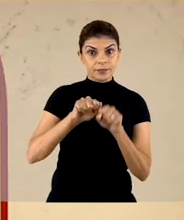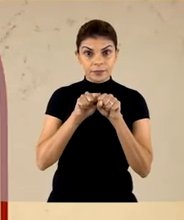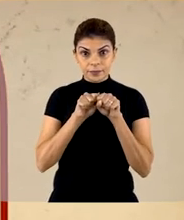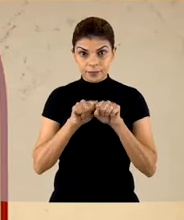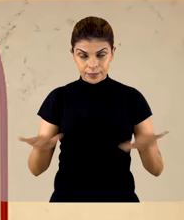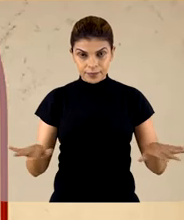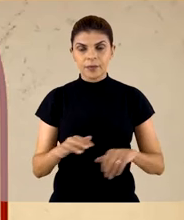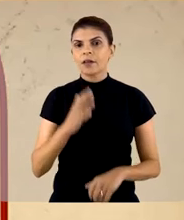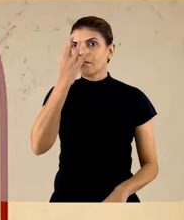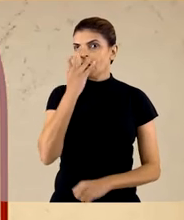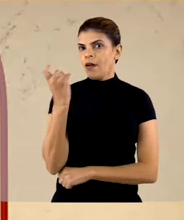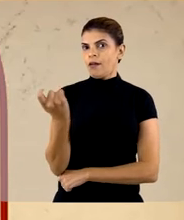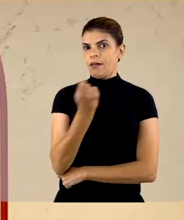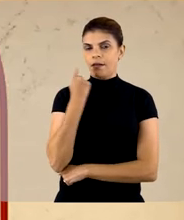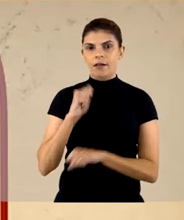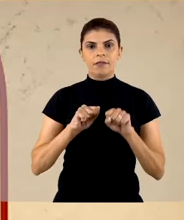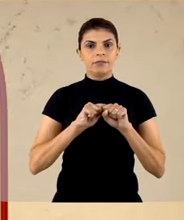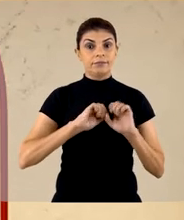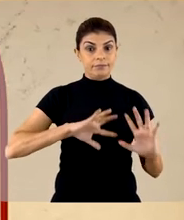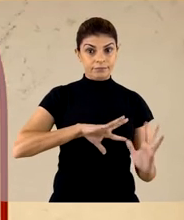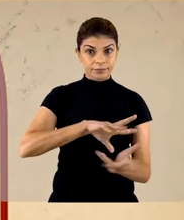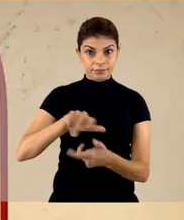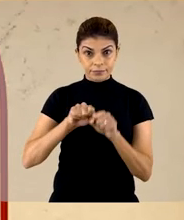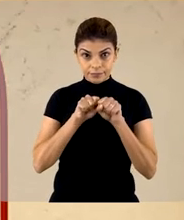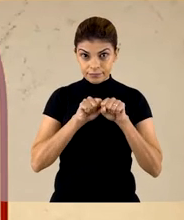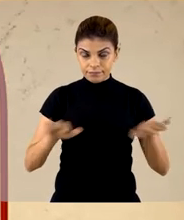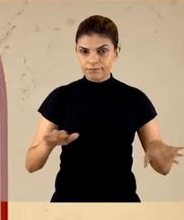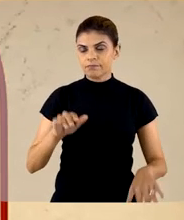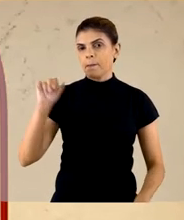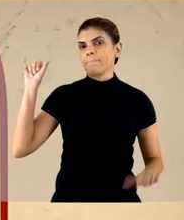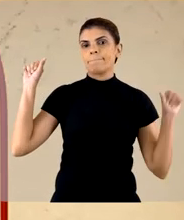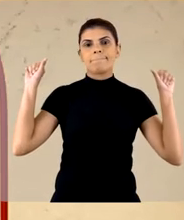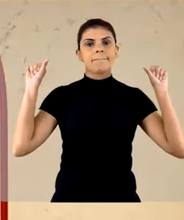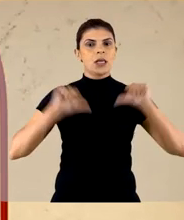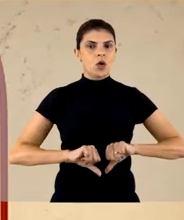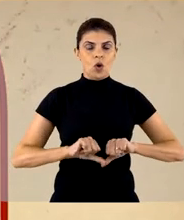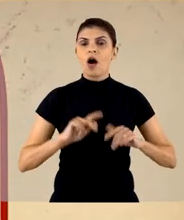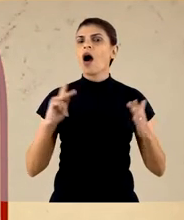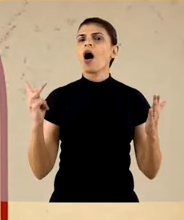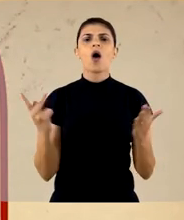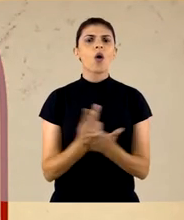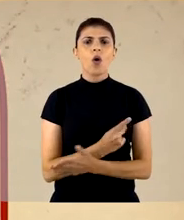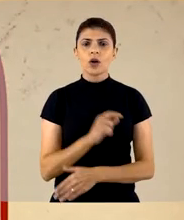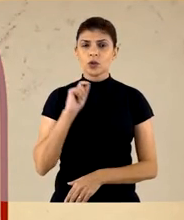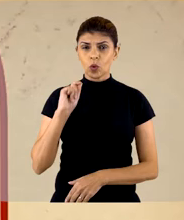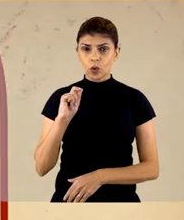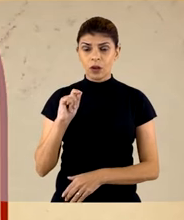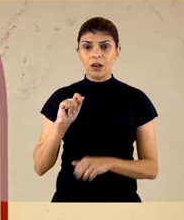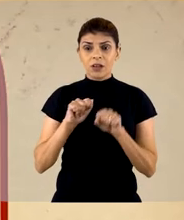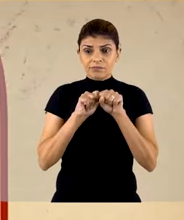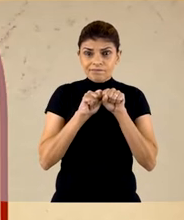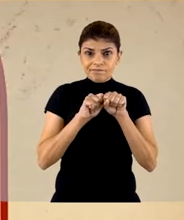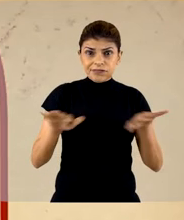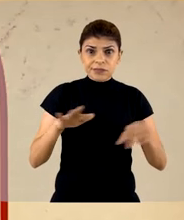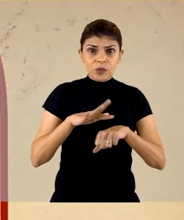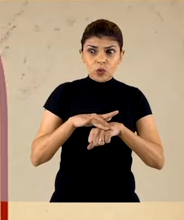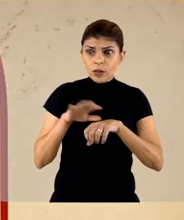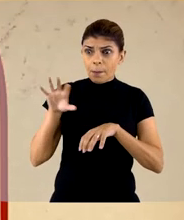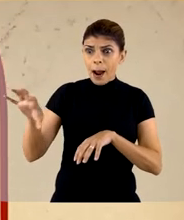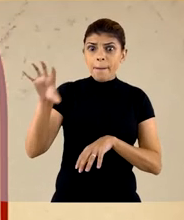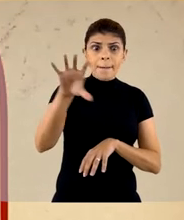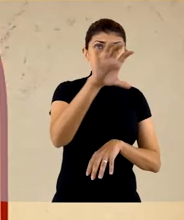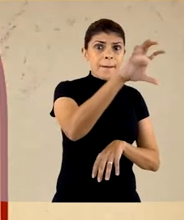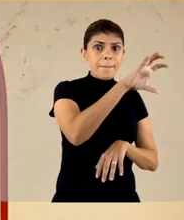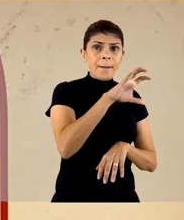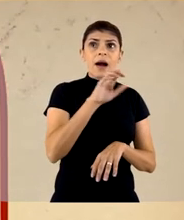Em uma escala de gravidade, a pandemia é o pior dos cenários. Ela acontece quando uma epidemia se espalha por diversas regiões